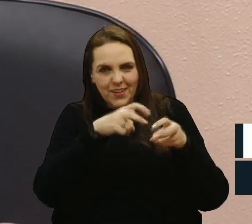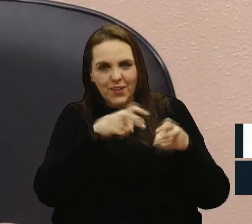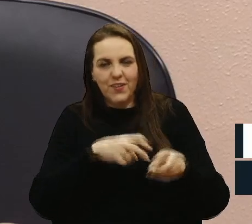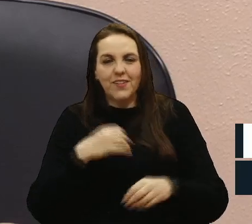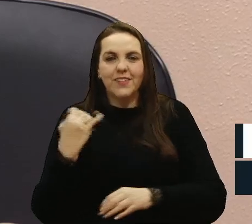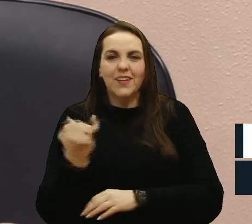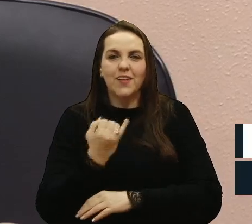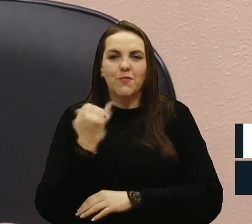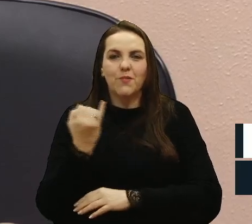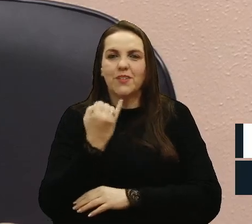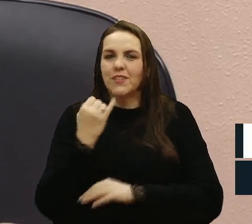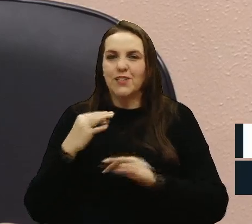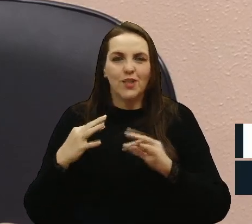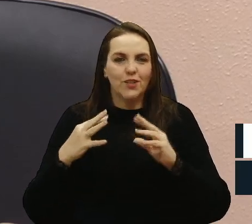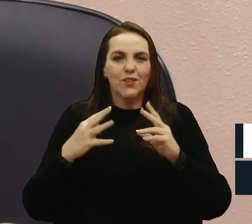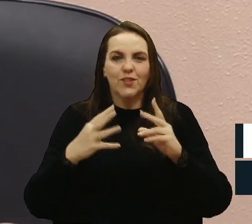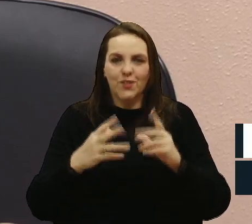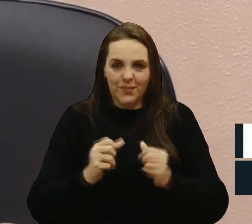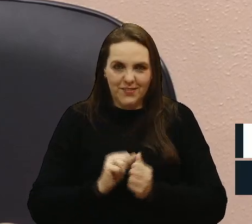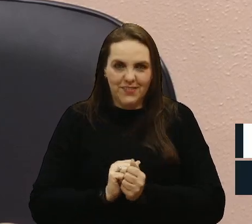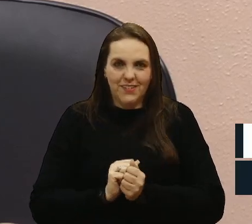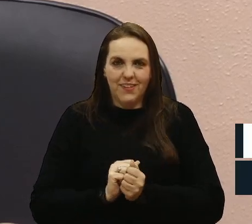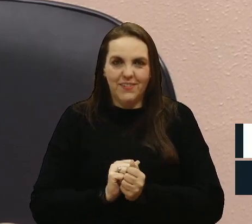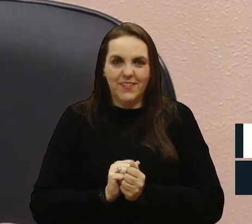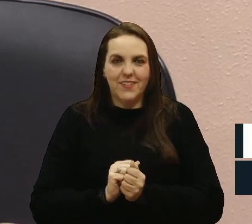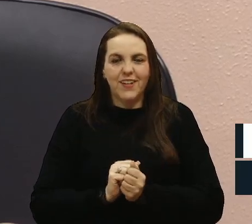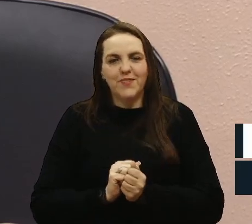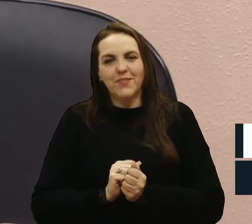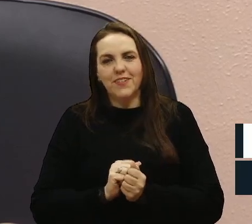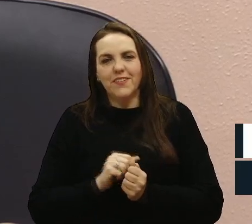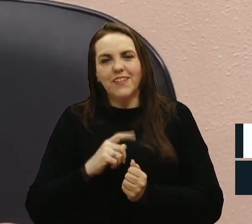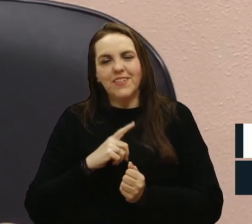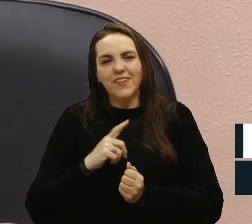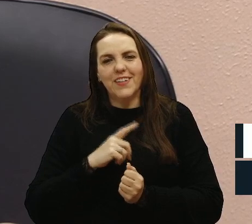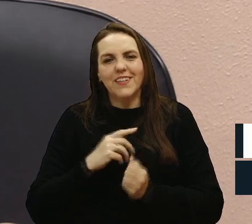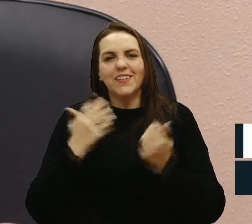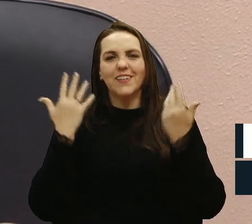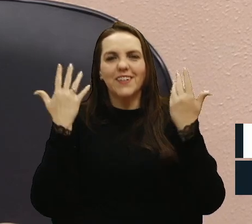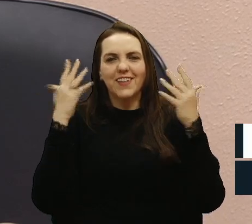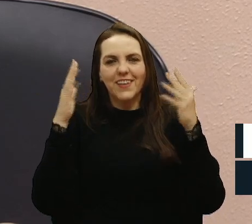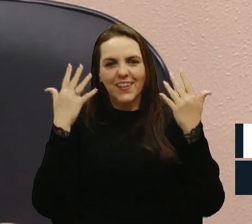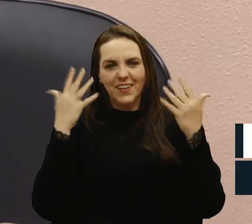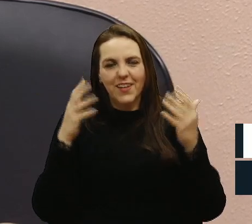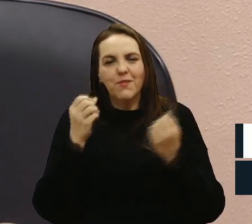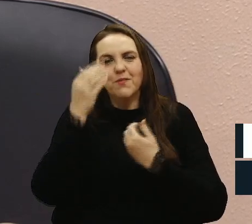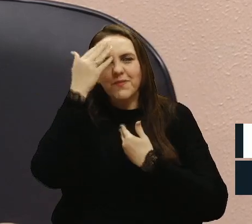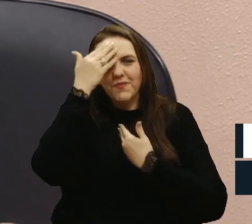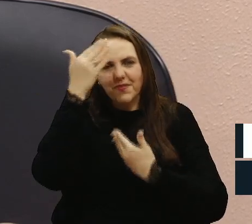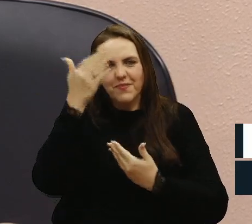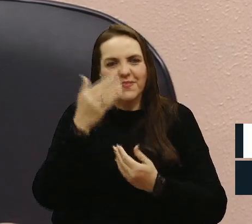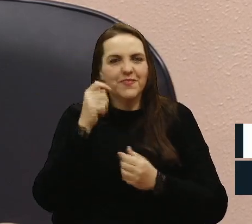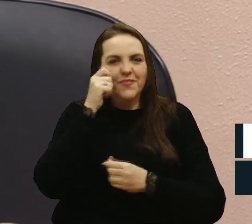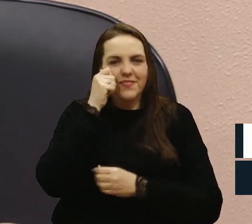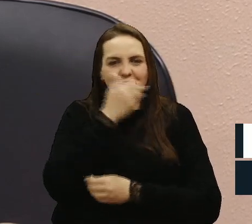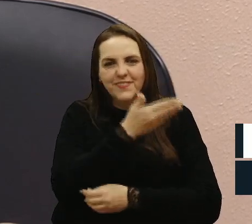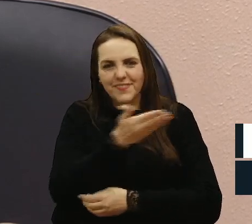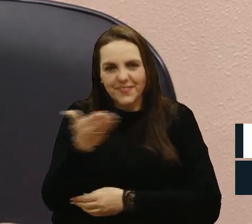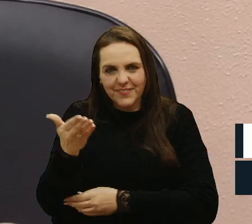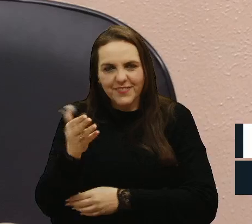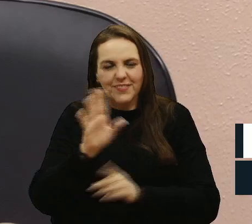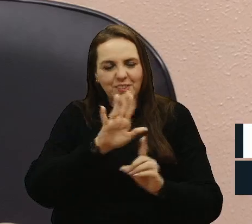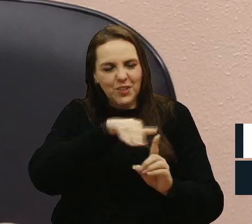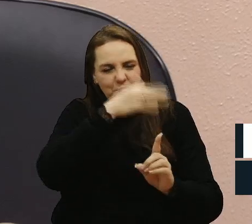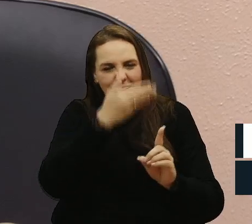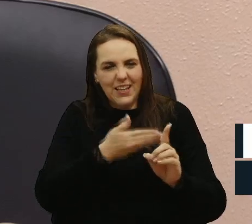tem a todos vocês. Parabéns, muito obrigado pela presença de todos vocês e esta justa